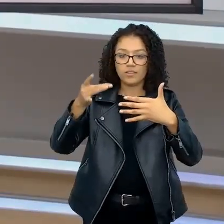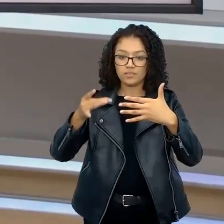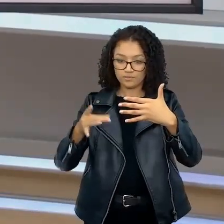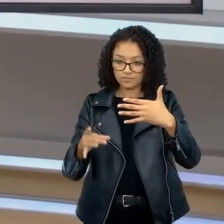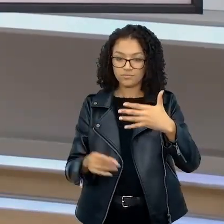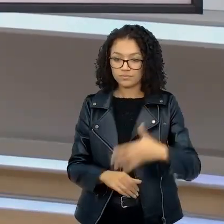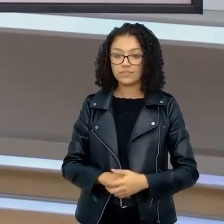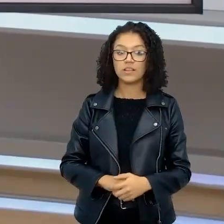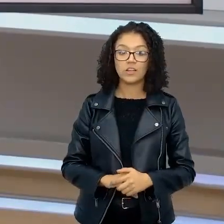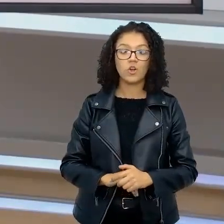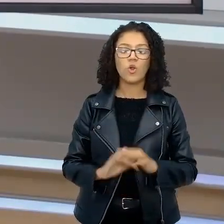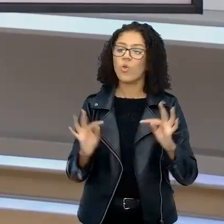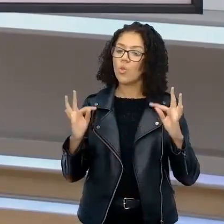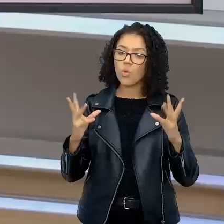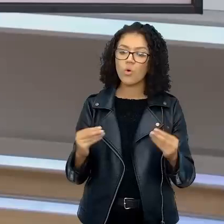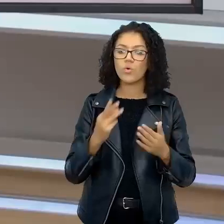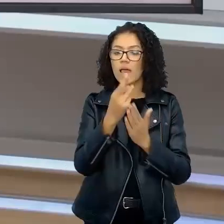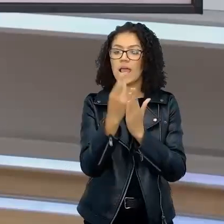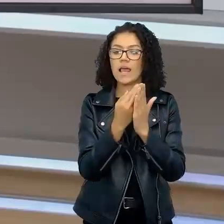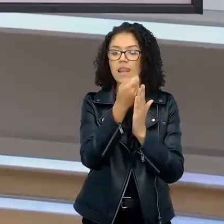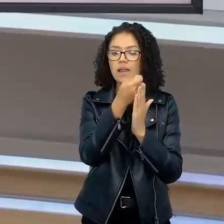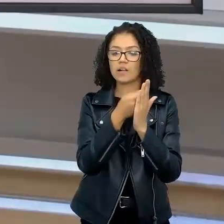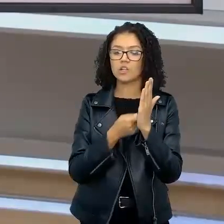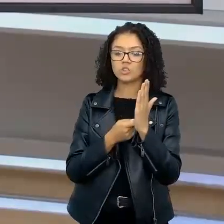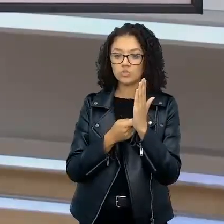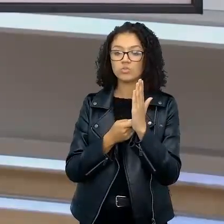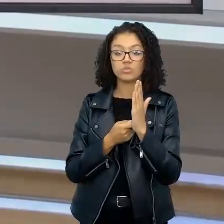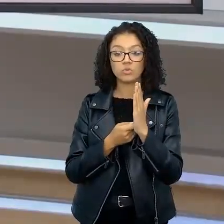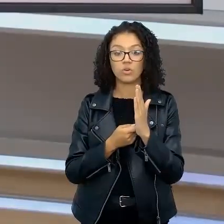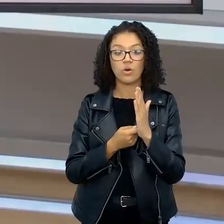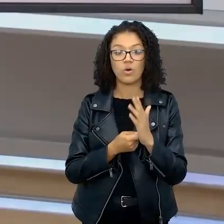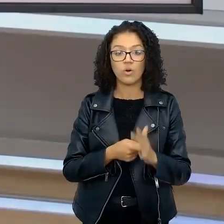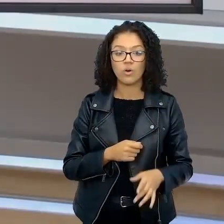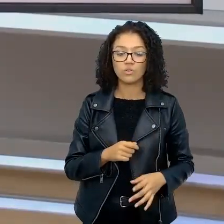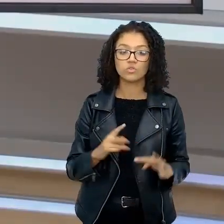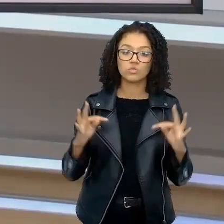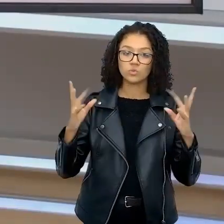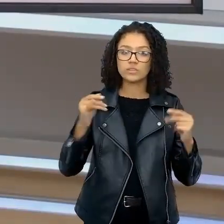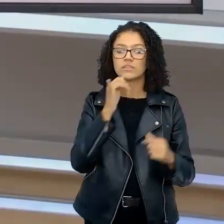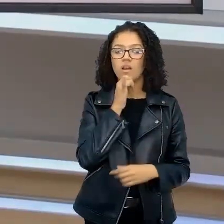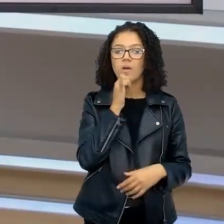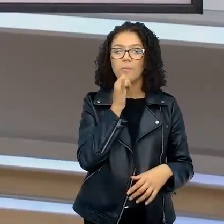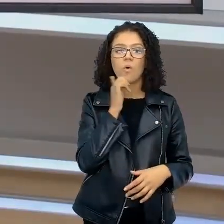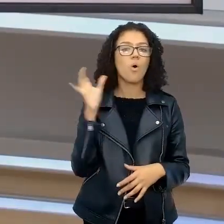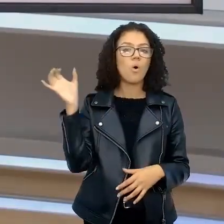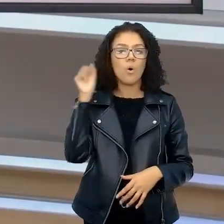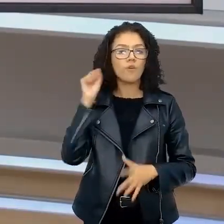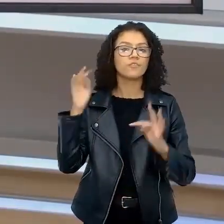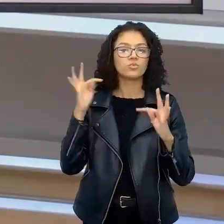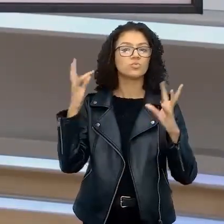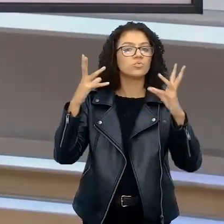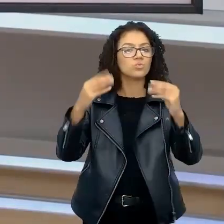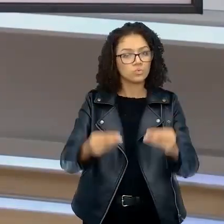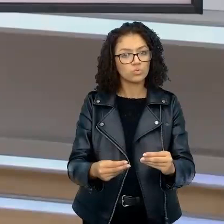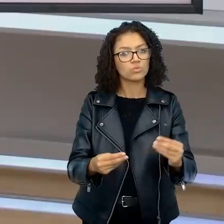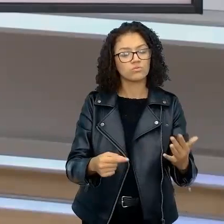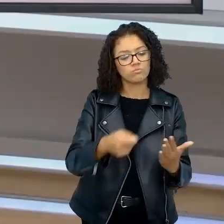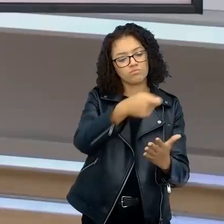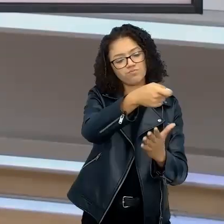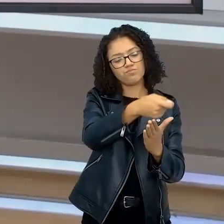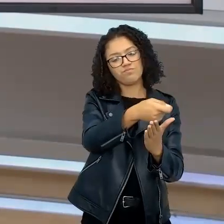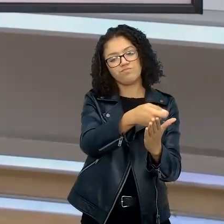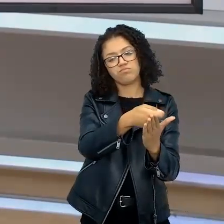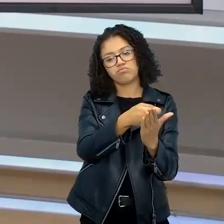num relatório. Então, a instituição de ensino, ouvi essa criança, ela relatou toda a situação. Eu vou lá, vou registrar todo